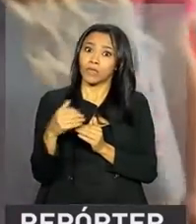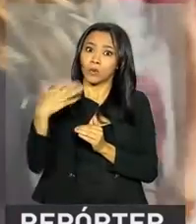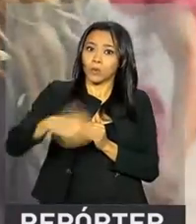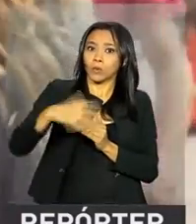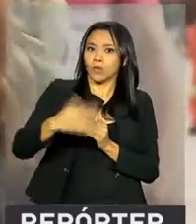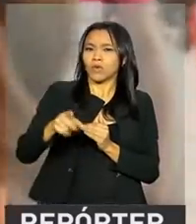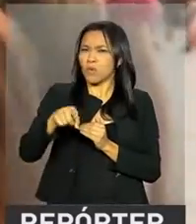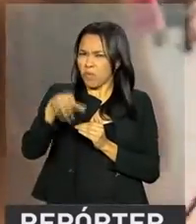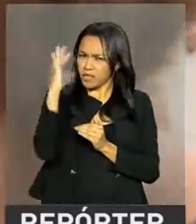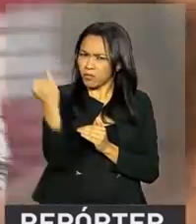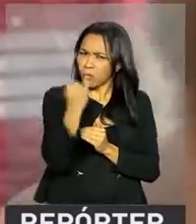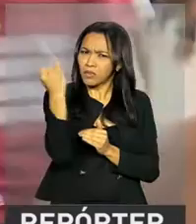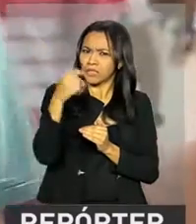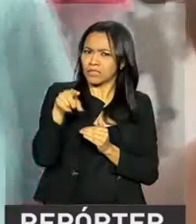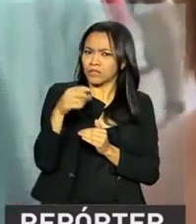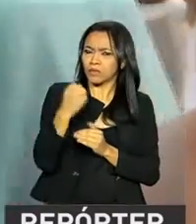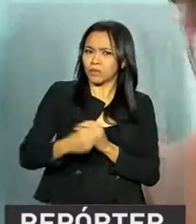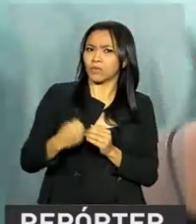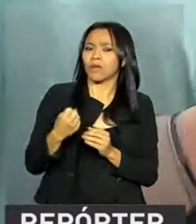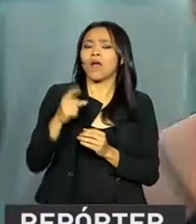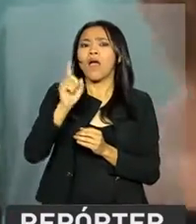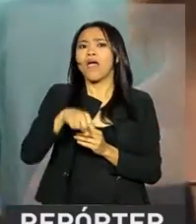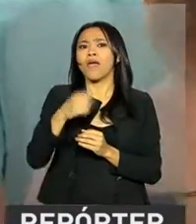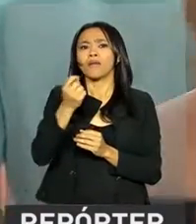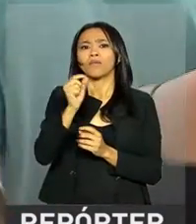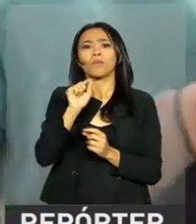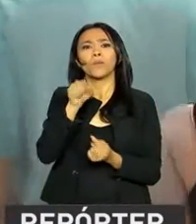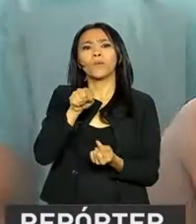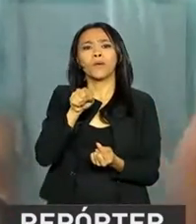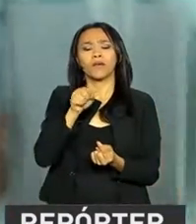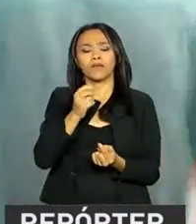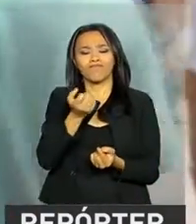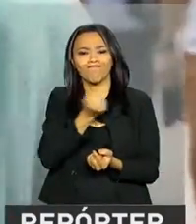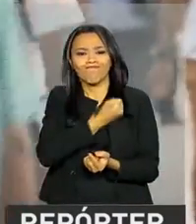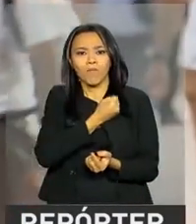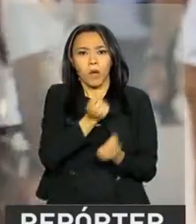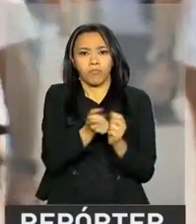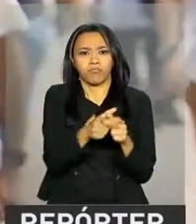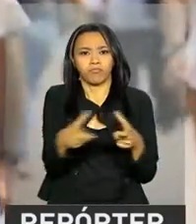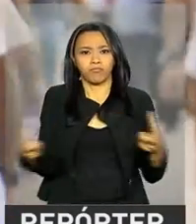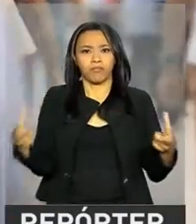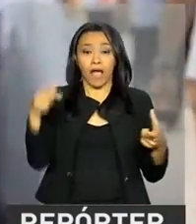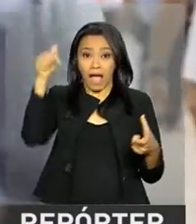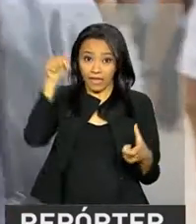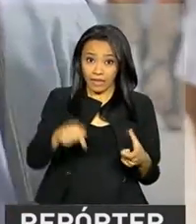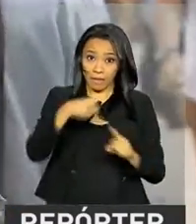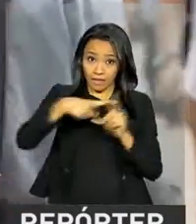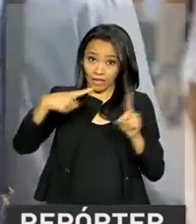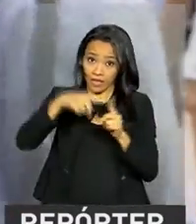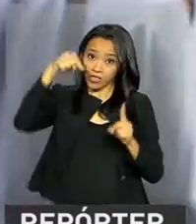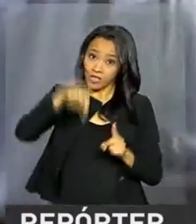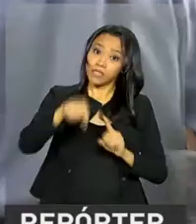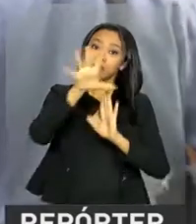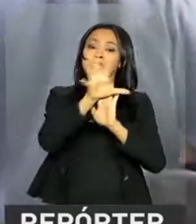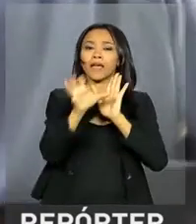mais importante. O que chama atenção é a tendência. E ela indica que até a metade deste século,